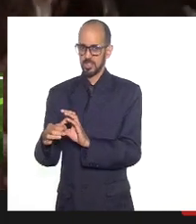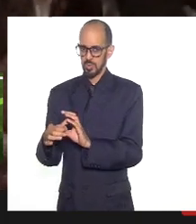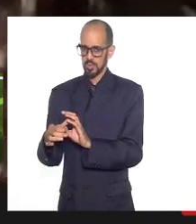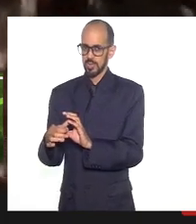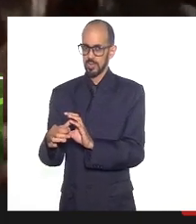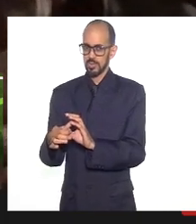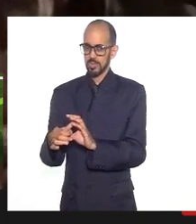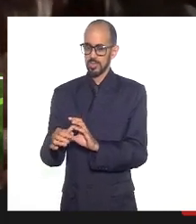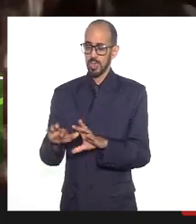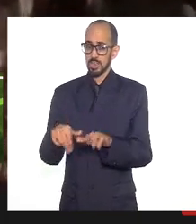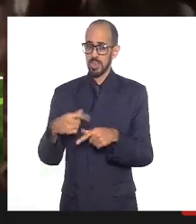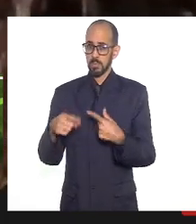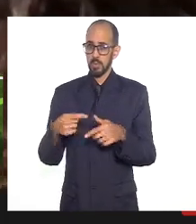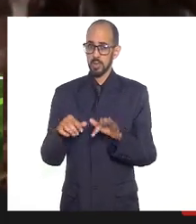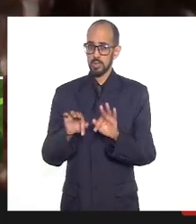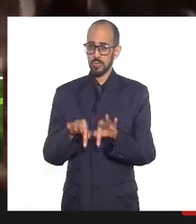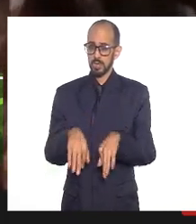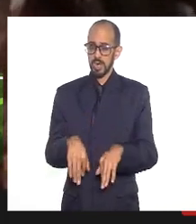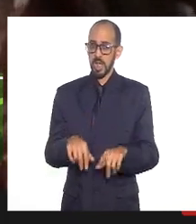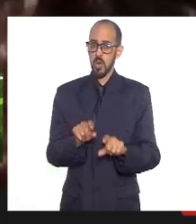fim,